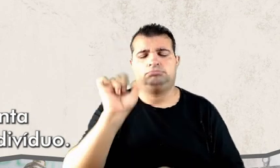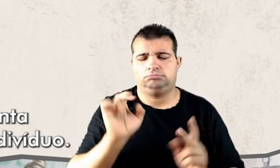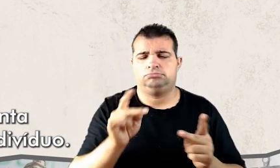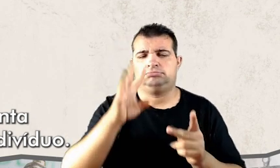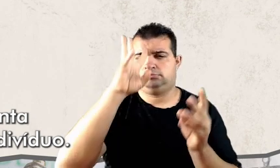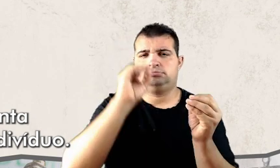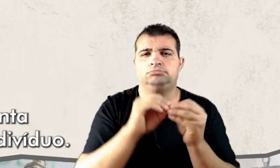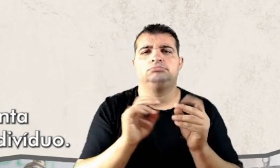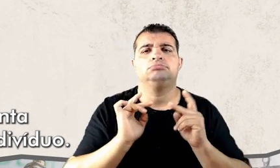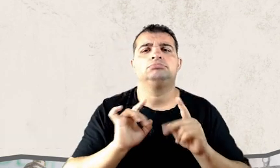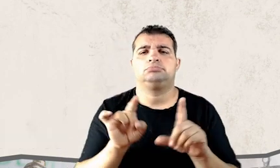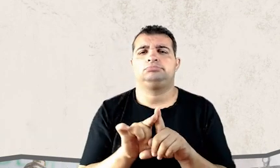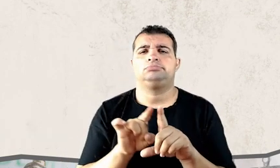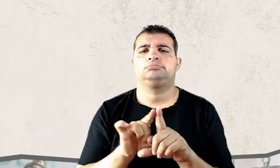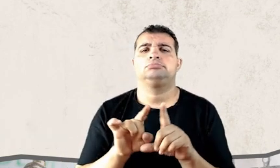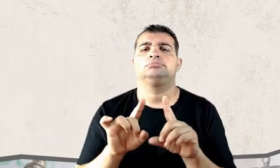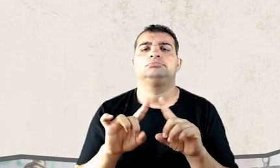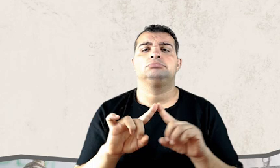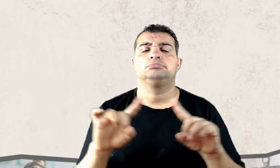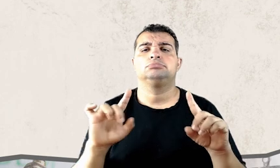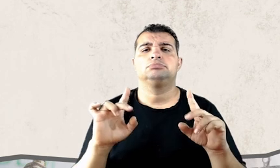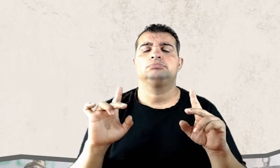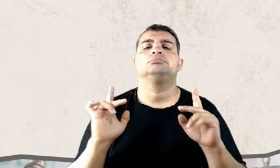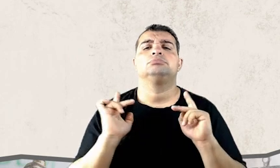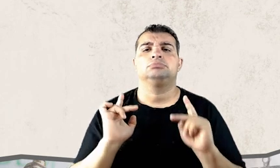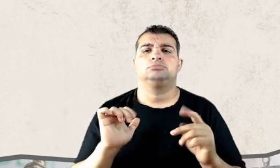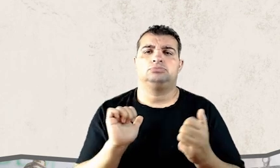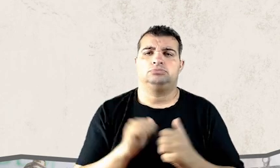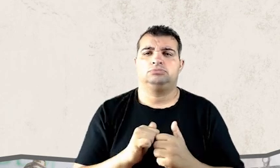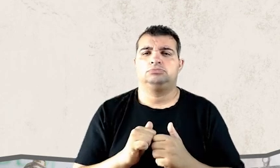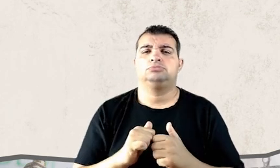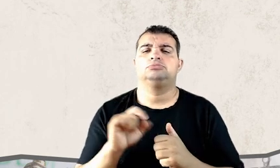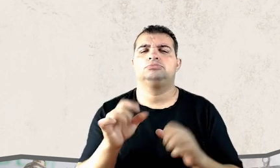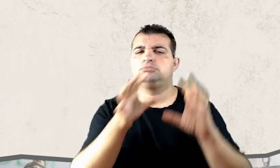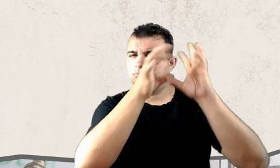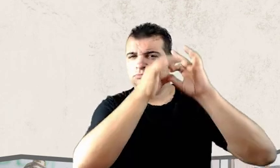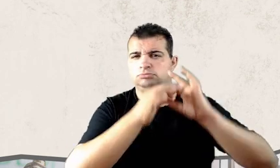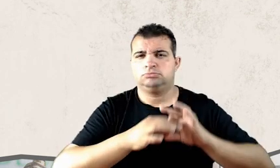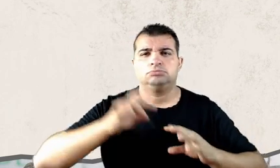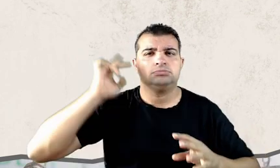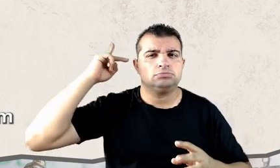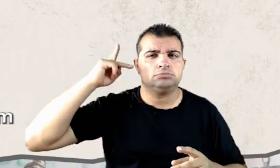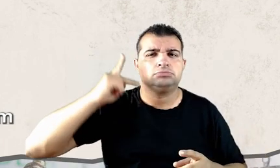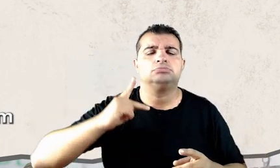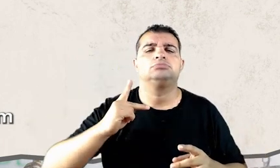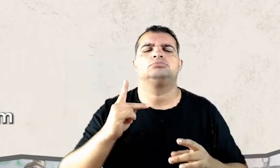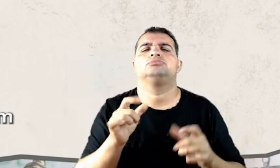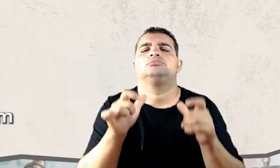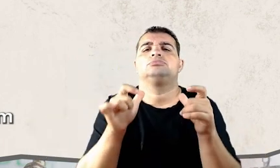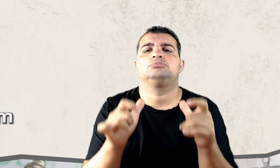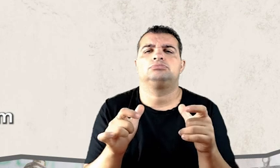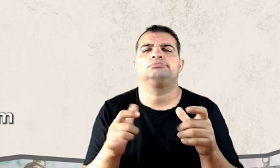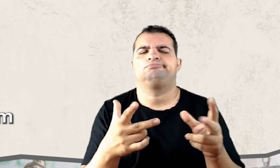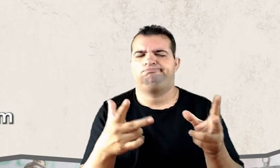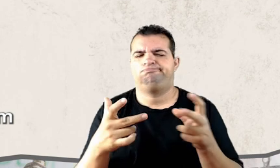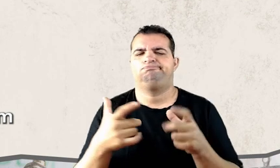entender a subjetividade do indivíduo, mas o indivíduo situado nesse contexto histórico, exatamente